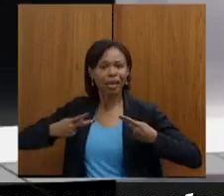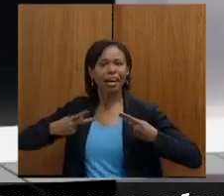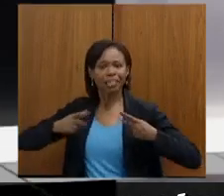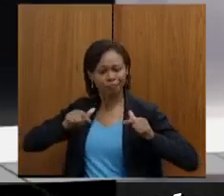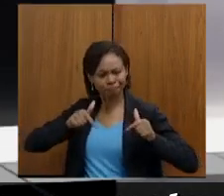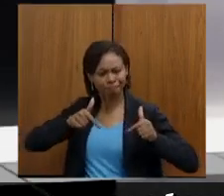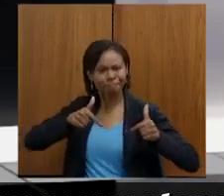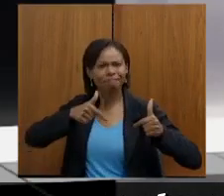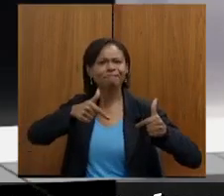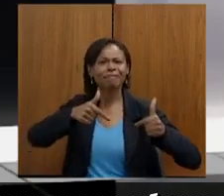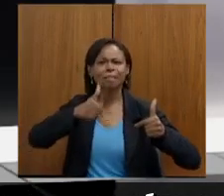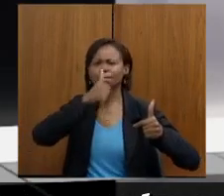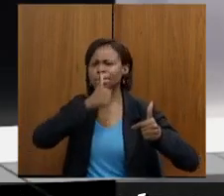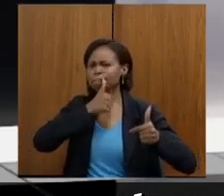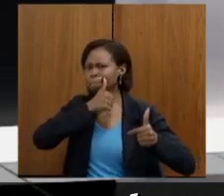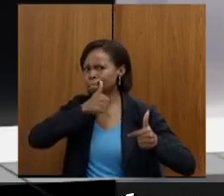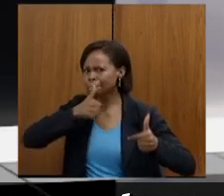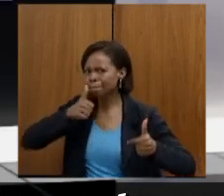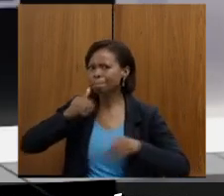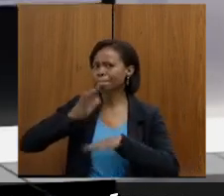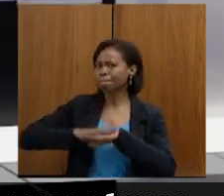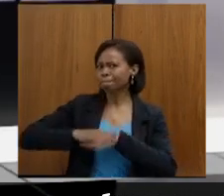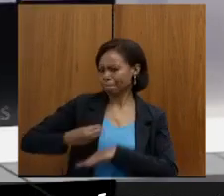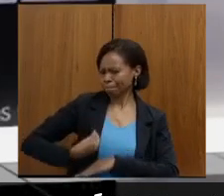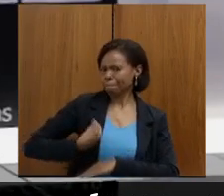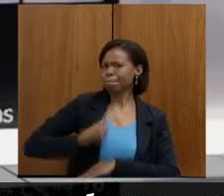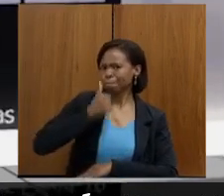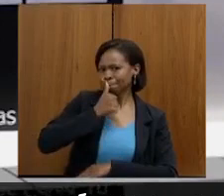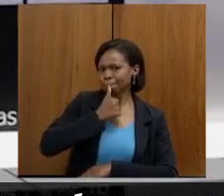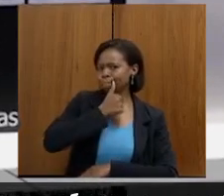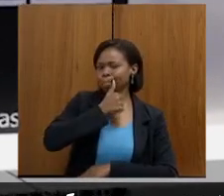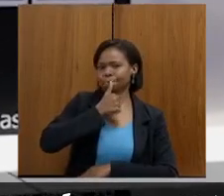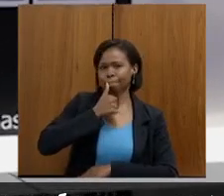mesmo com sacrifício da própria vida